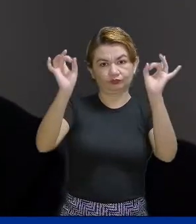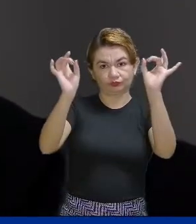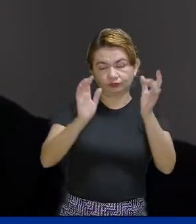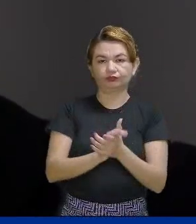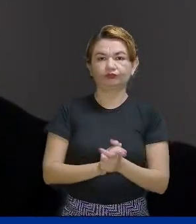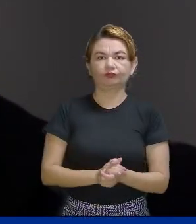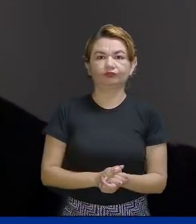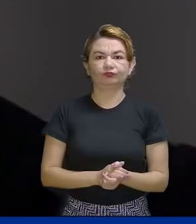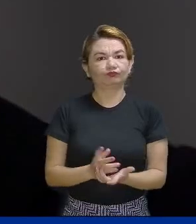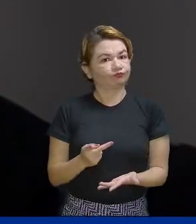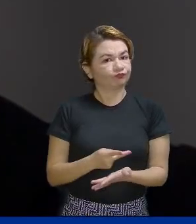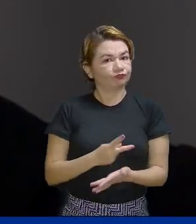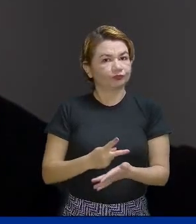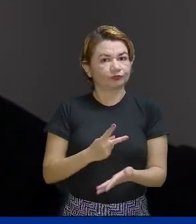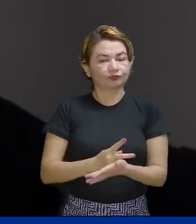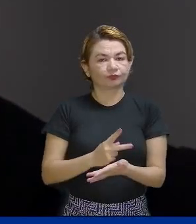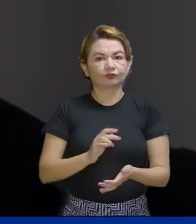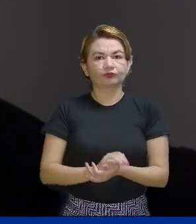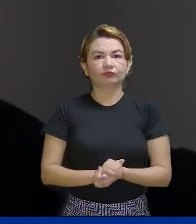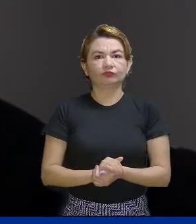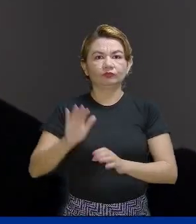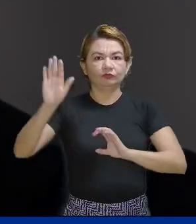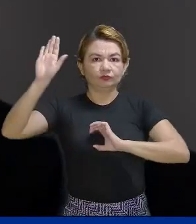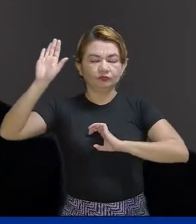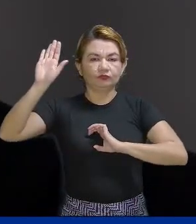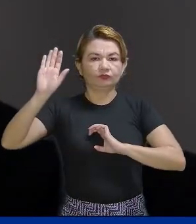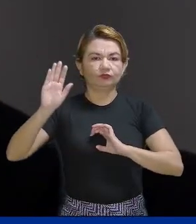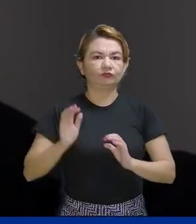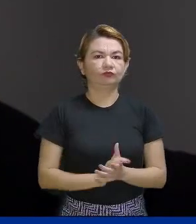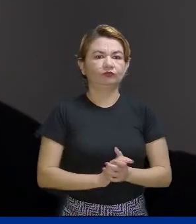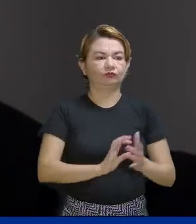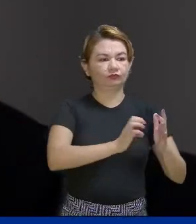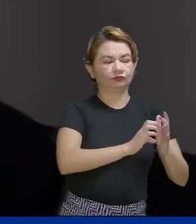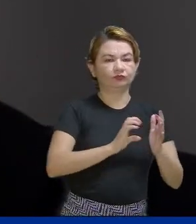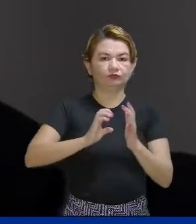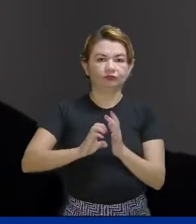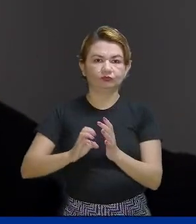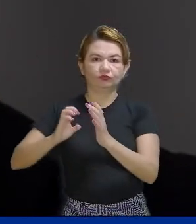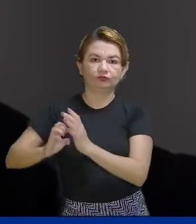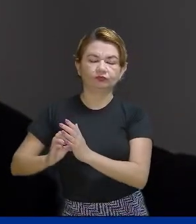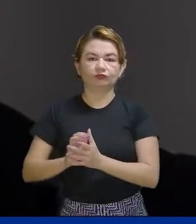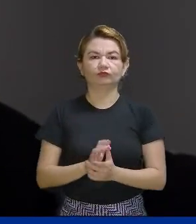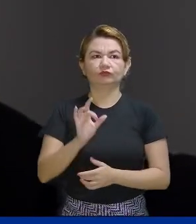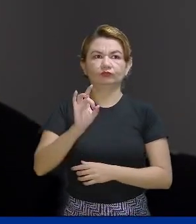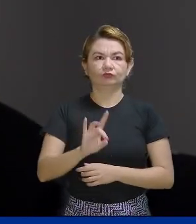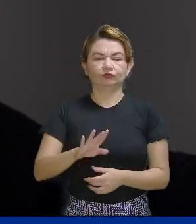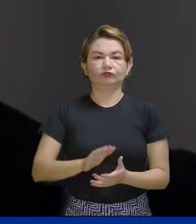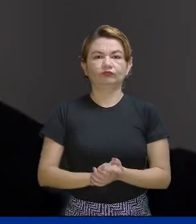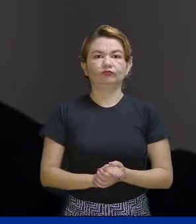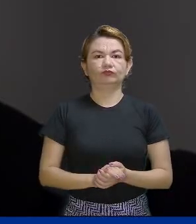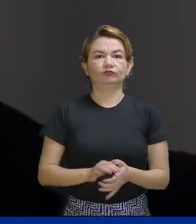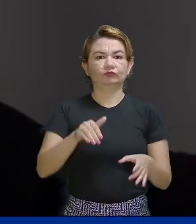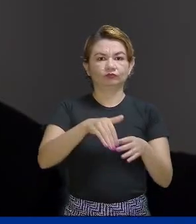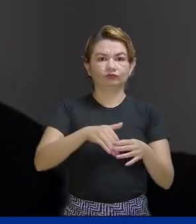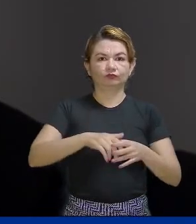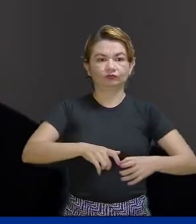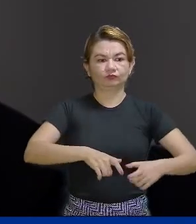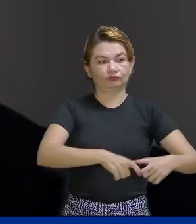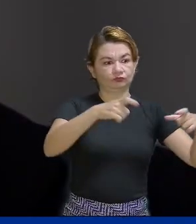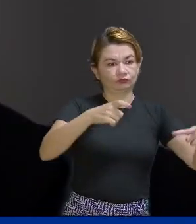efetuados indevidamente para candidatos e partidos coligados apenas na eleição majoritária, mas não